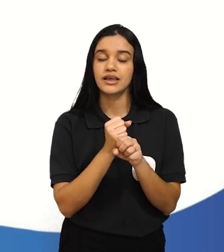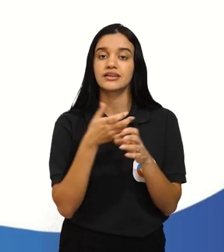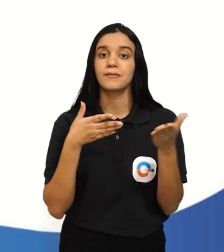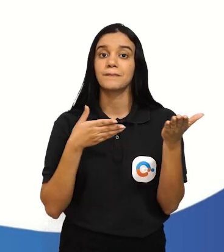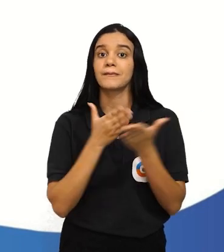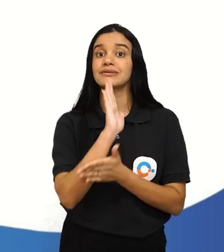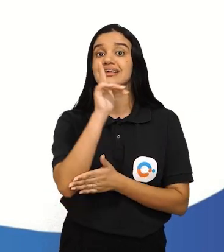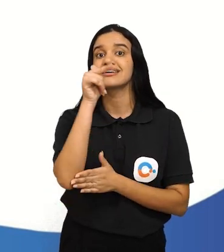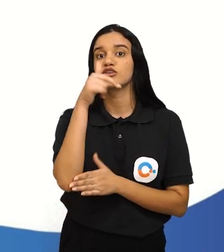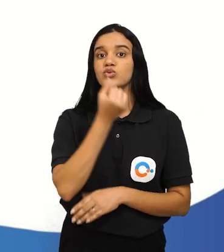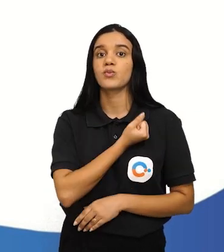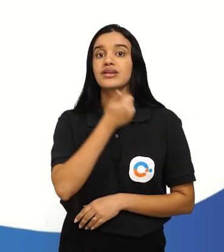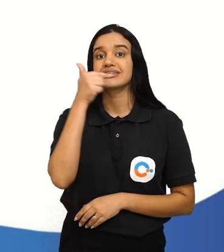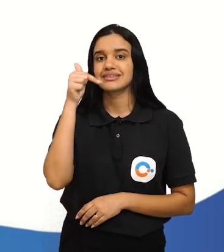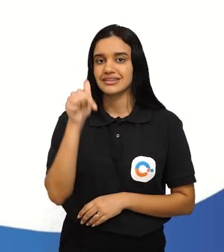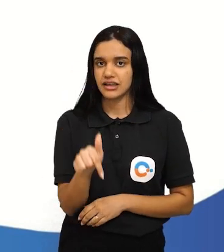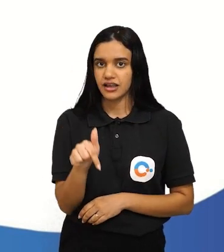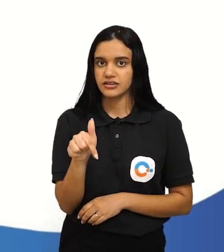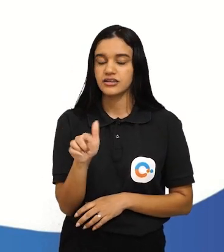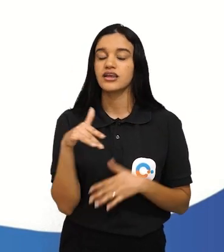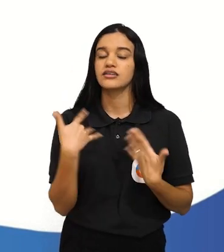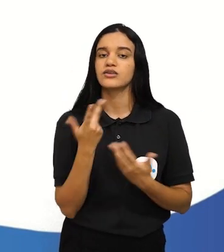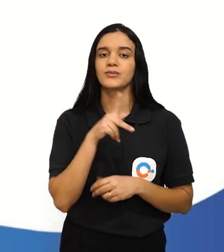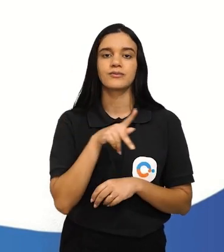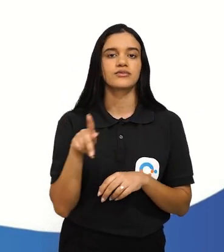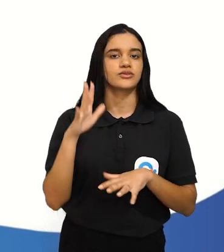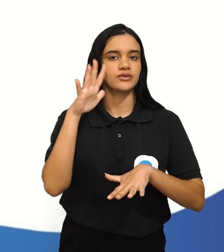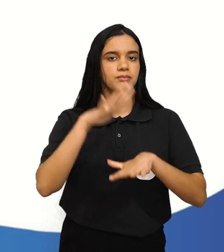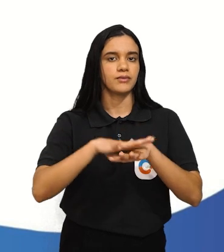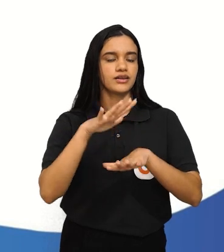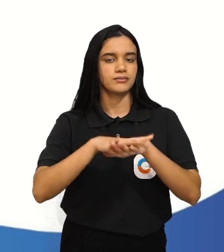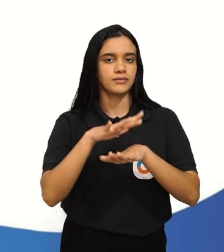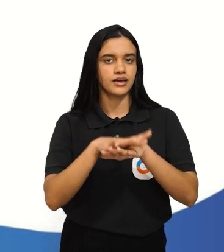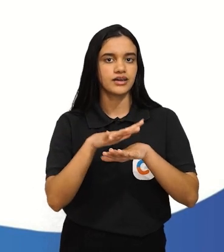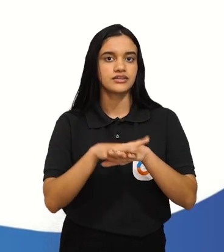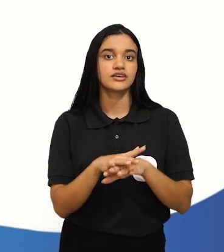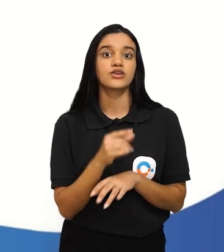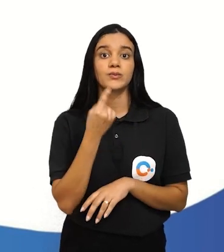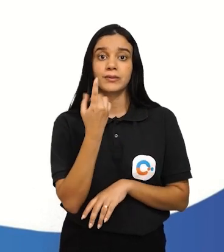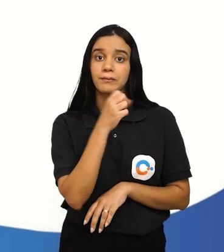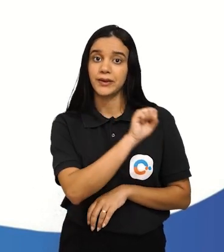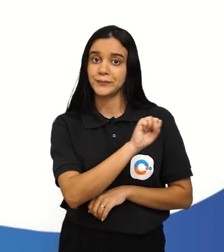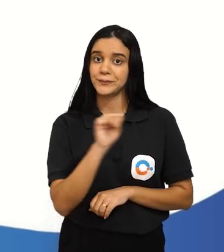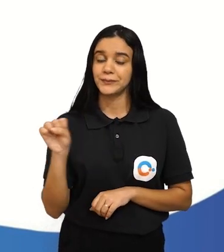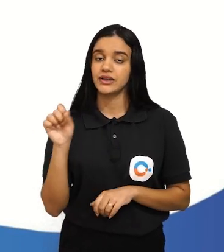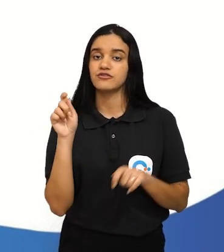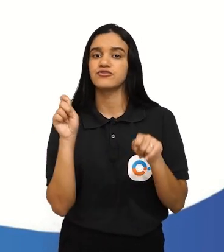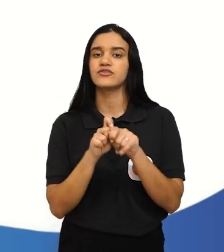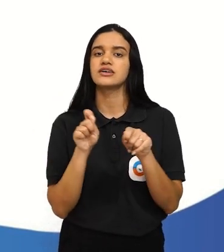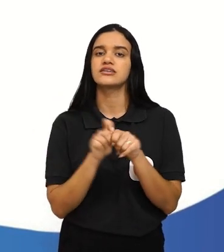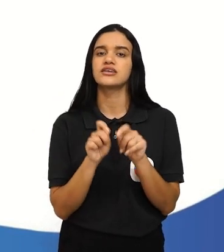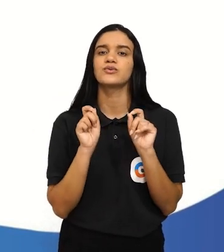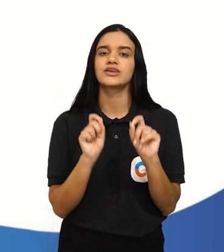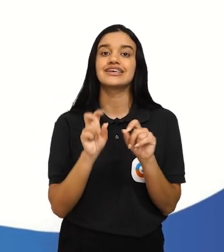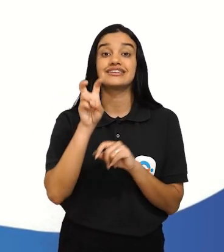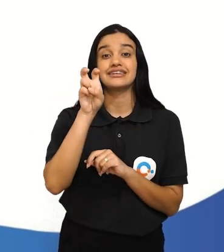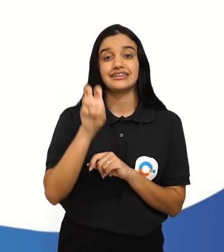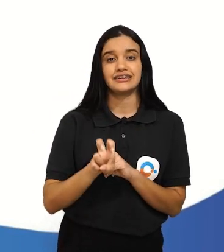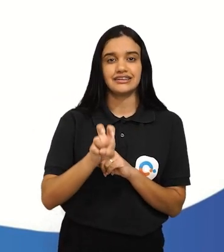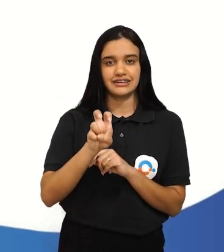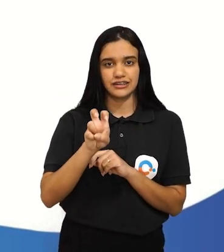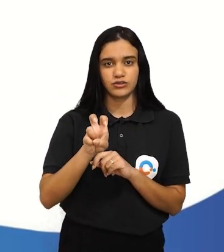aprovação direta o professor de matemática 1 do primeiro período vai fazer cinco